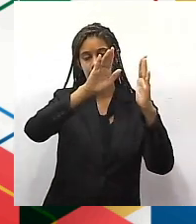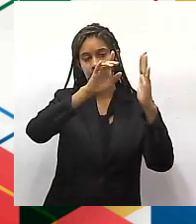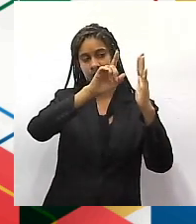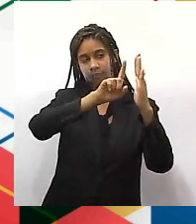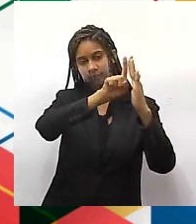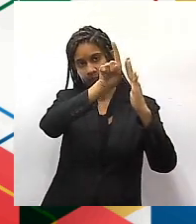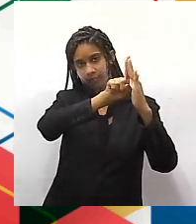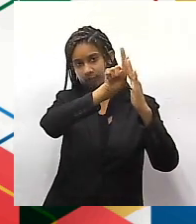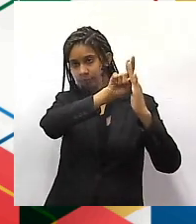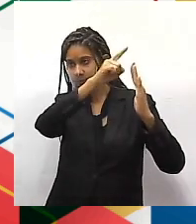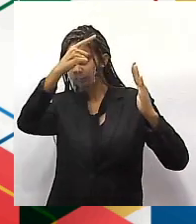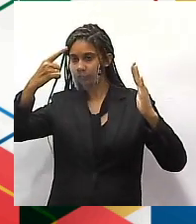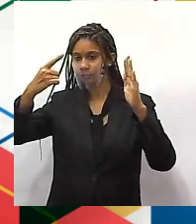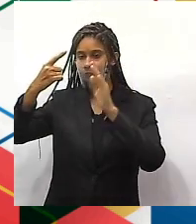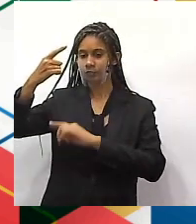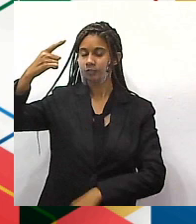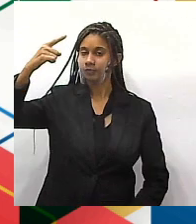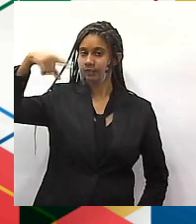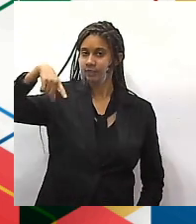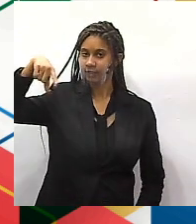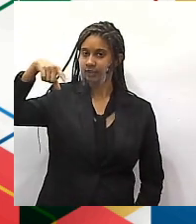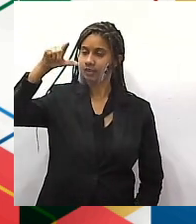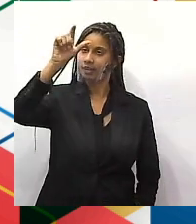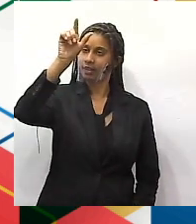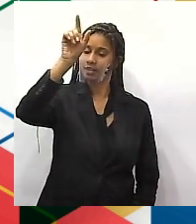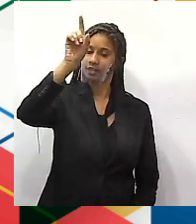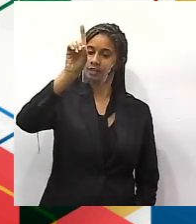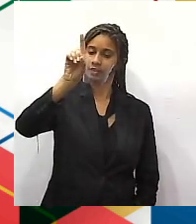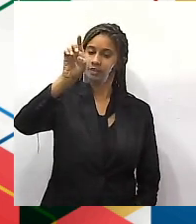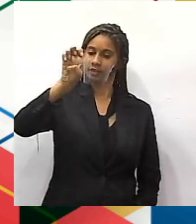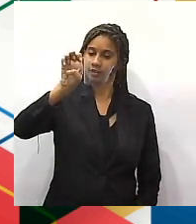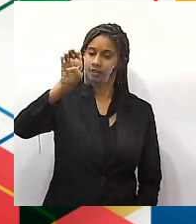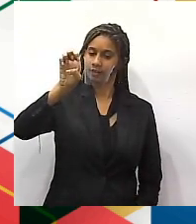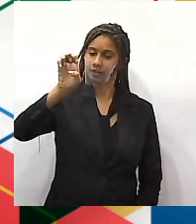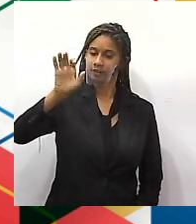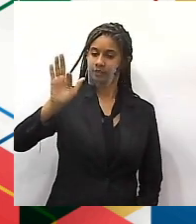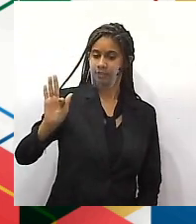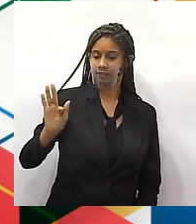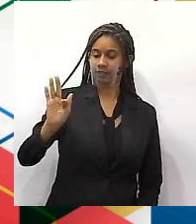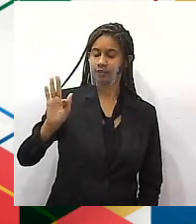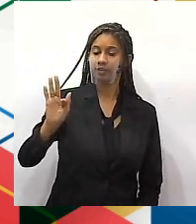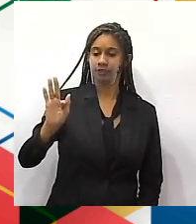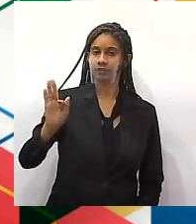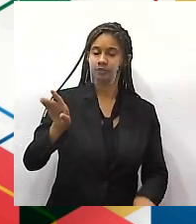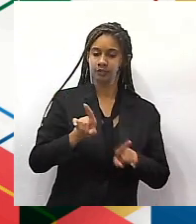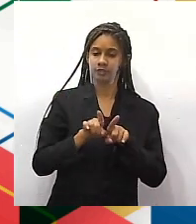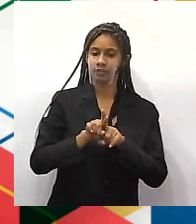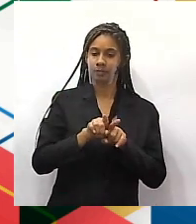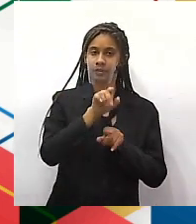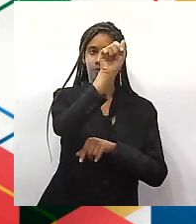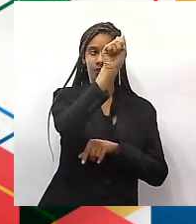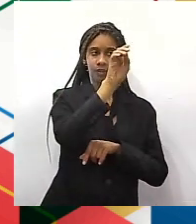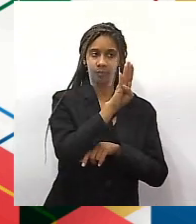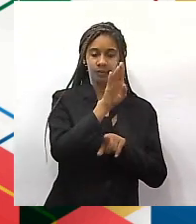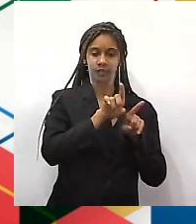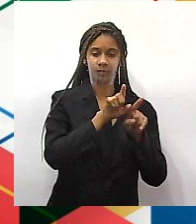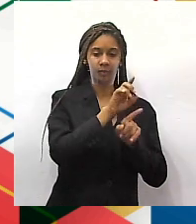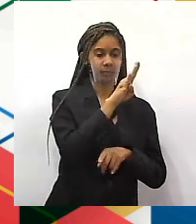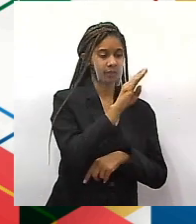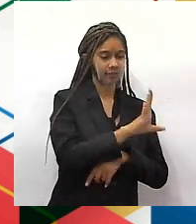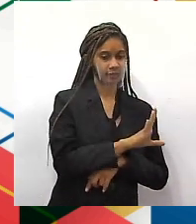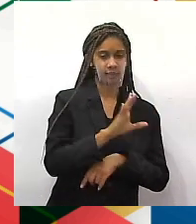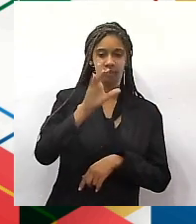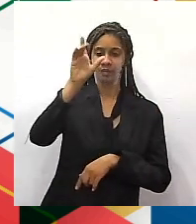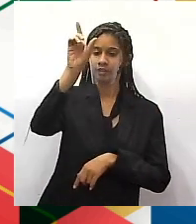formar a proporção e estão na mesma transversal é o DE e o EF. Veja que a gente tem um par de razão e